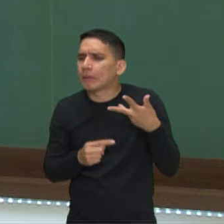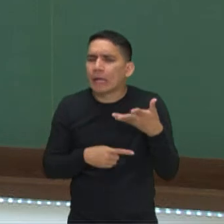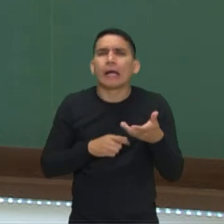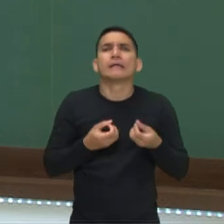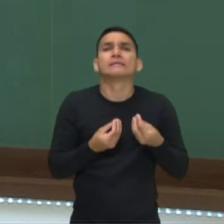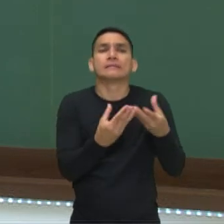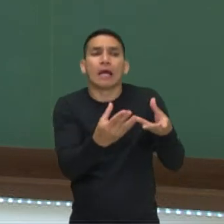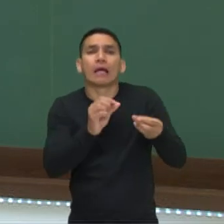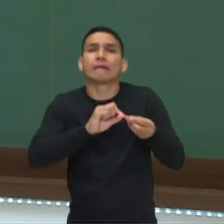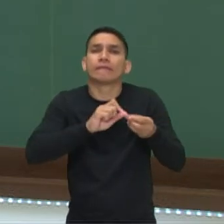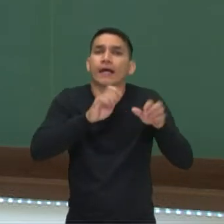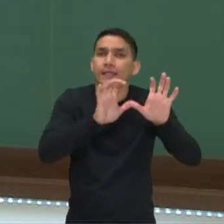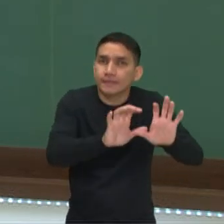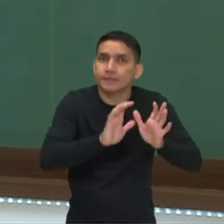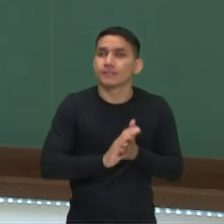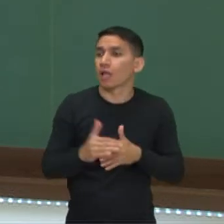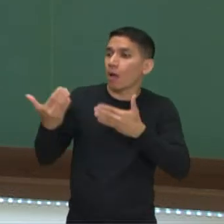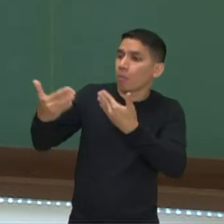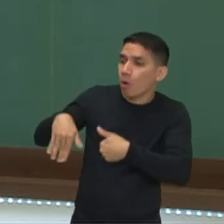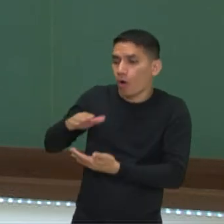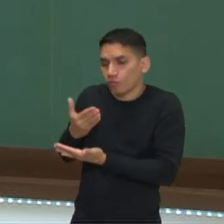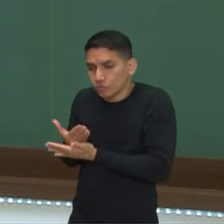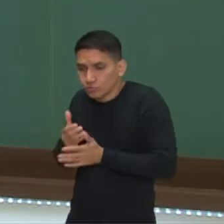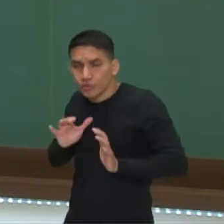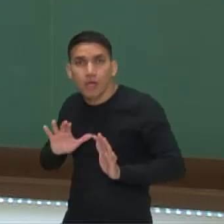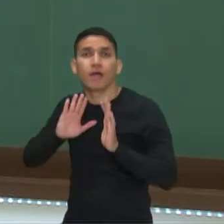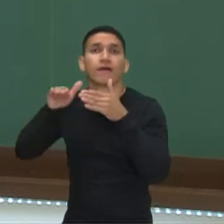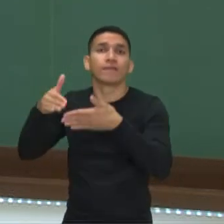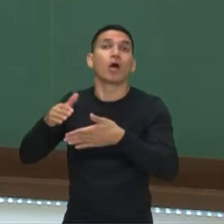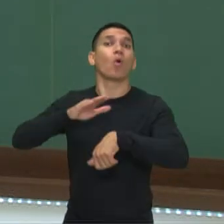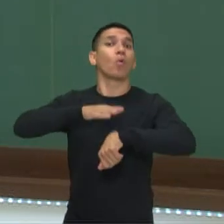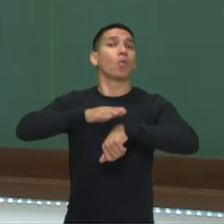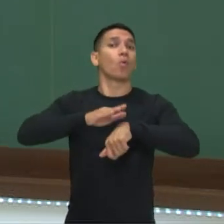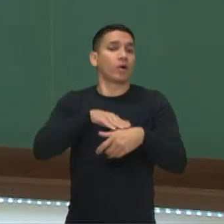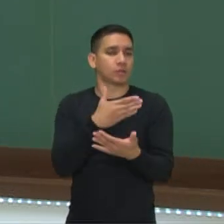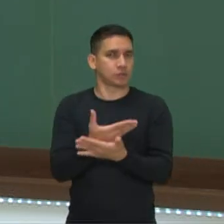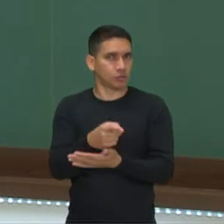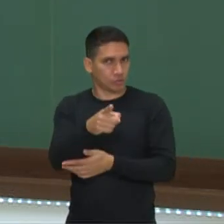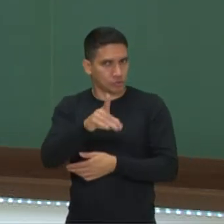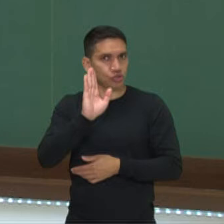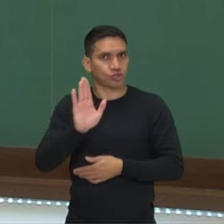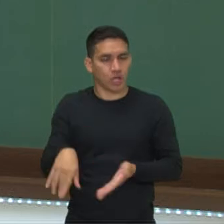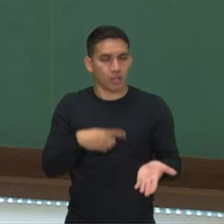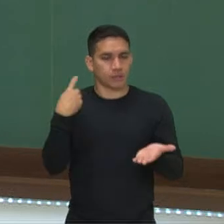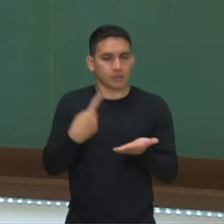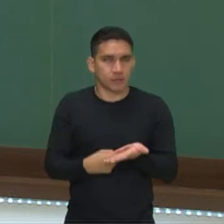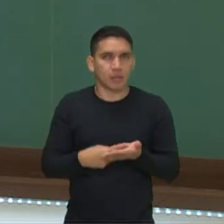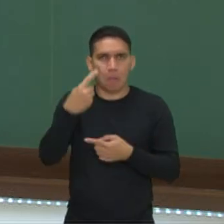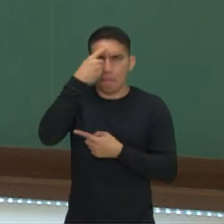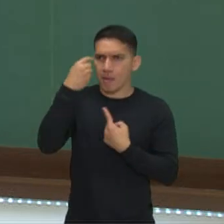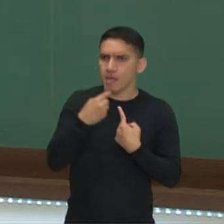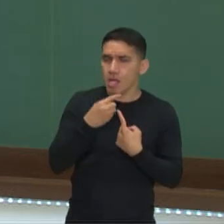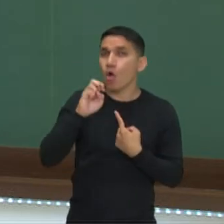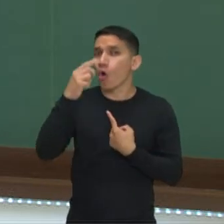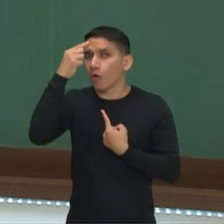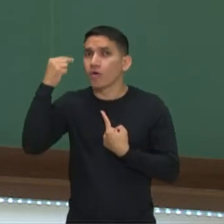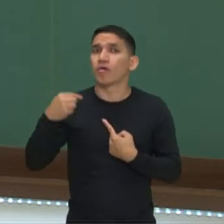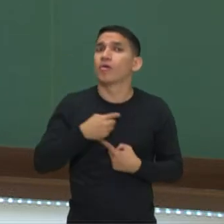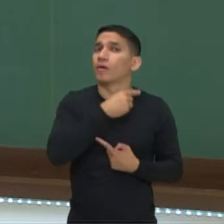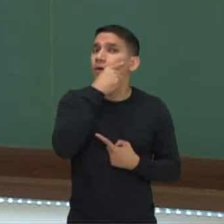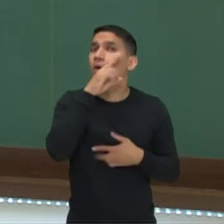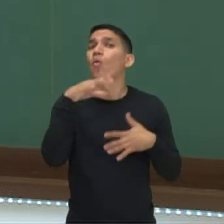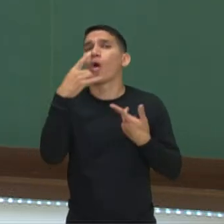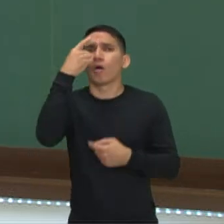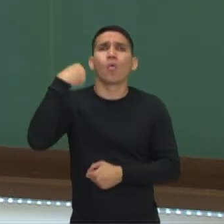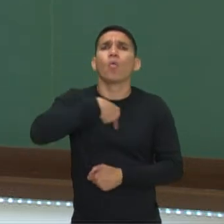a entregar, né? A prova que você vai estudar, o teu horário de estudo, né? Você reservou ali meia hora, 40 minutos, uma hora